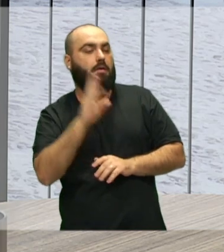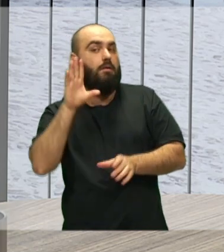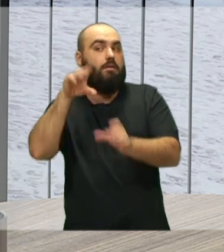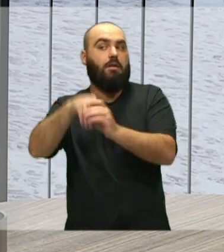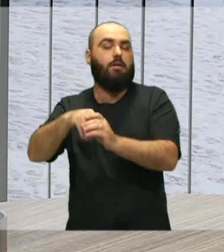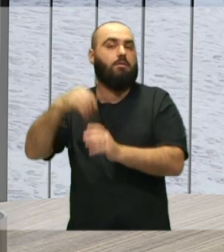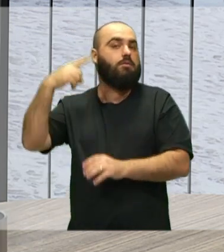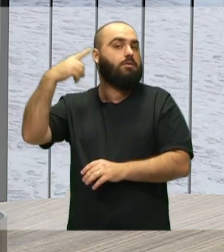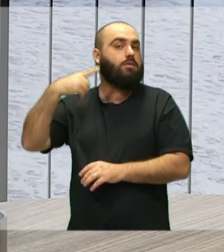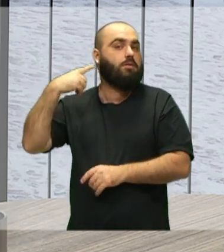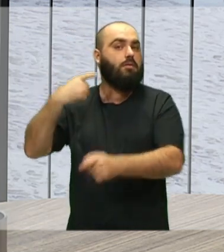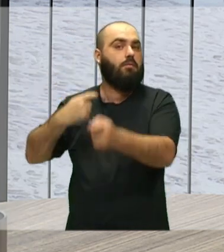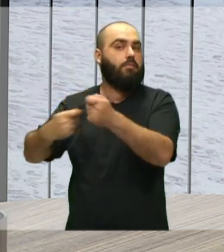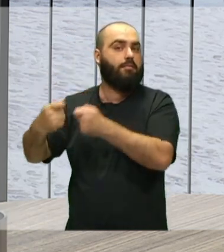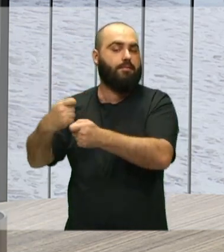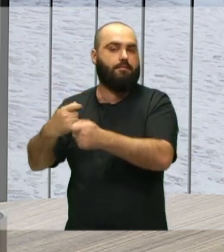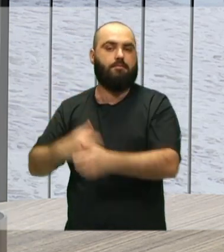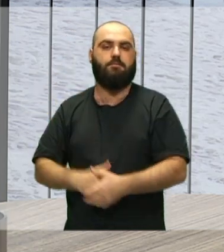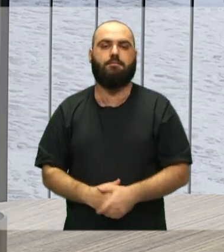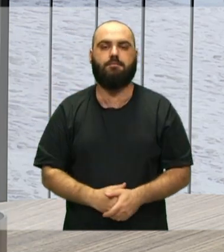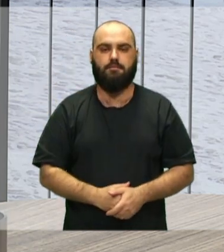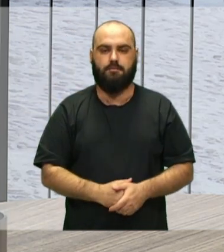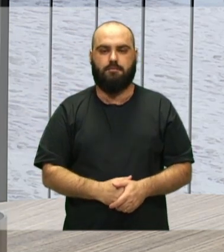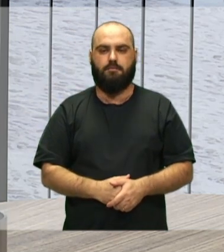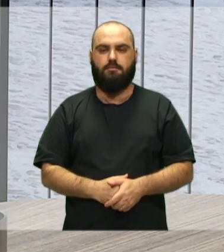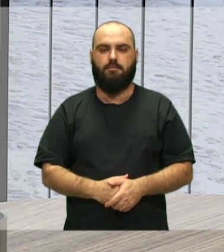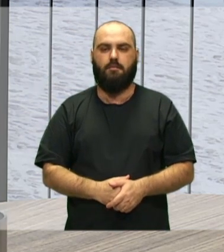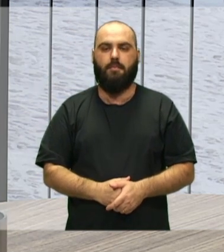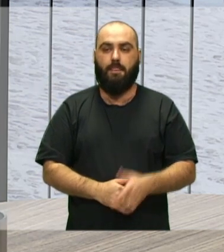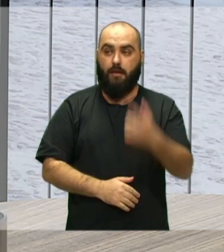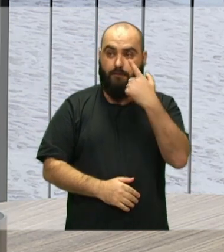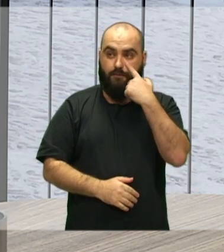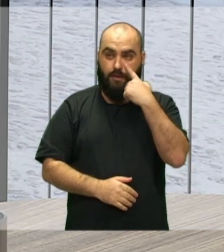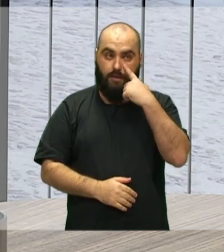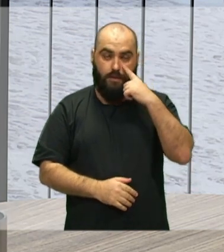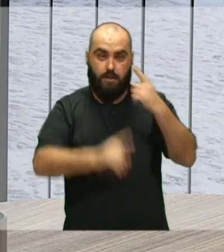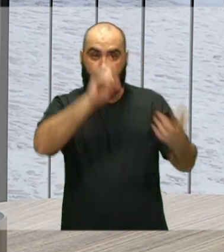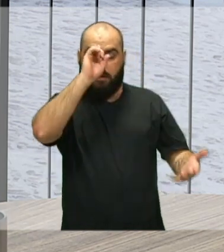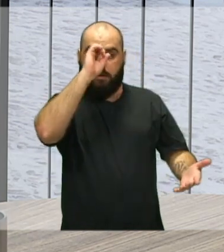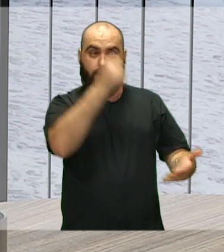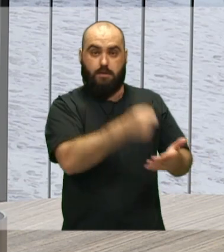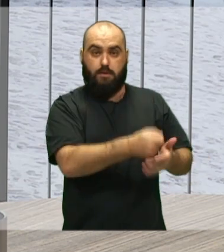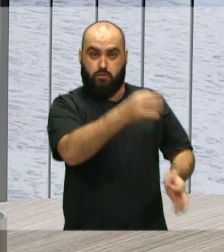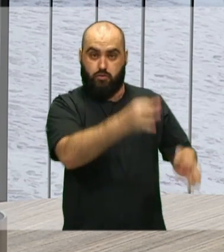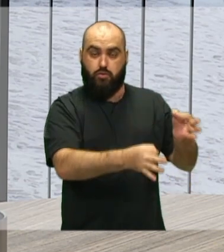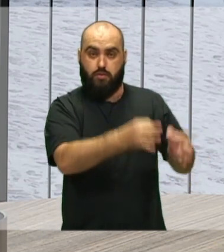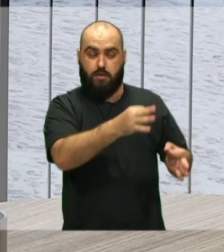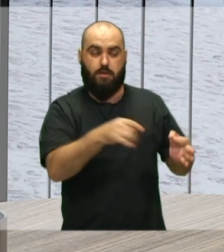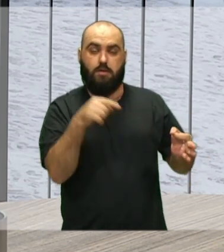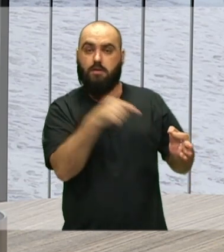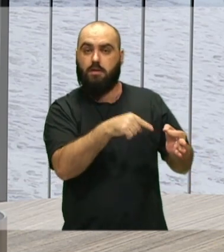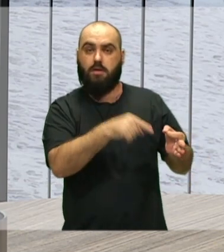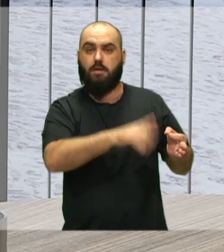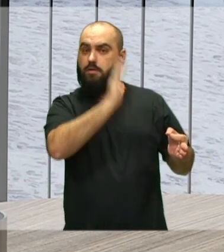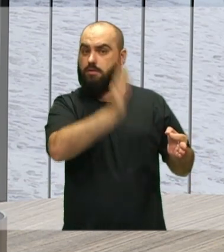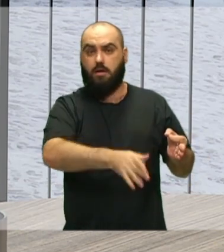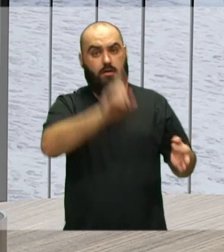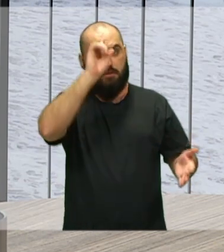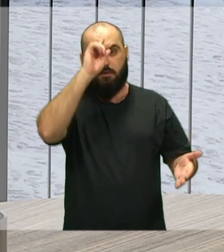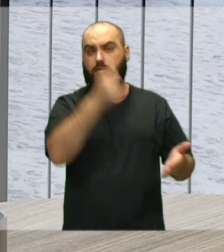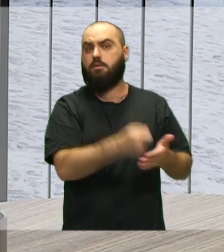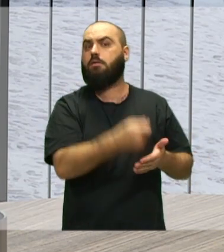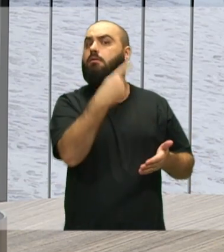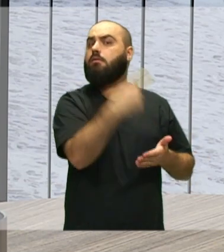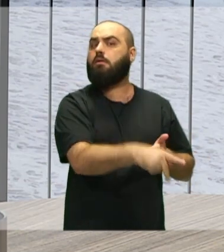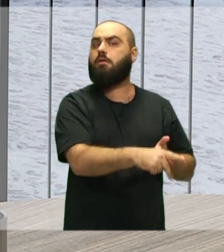administrativo. A gente vai ver uma sentença de um juiz, ele já formou a sua decisão com